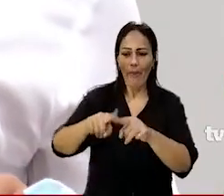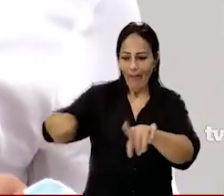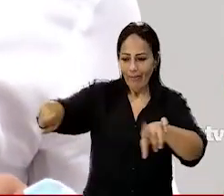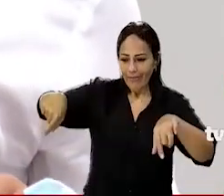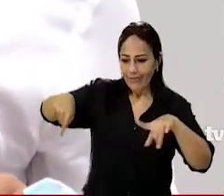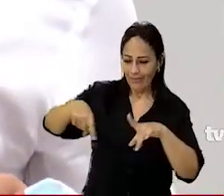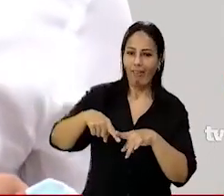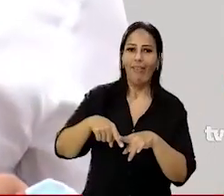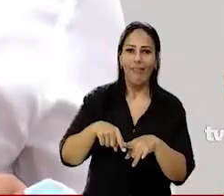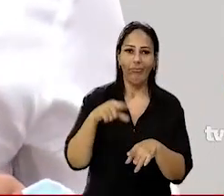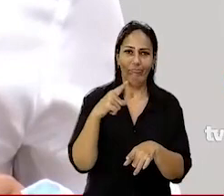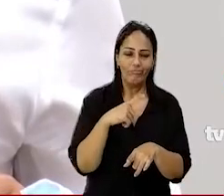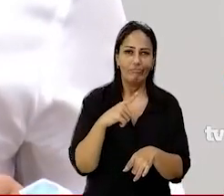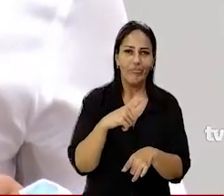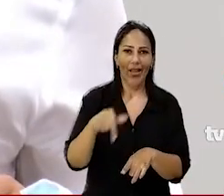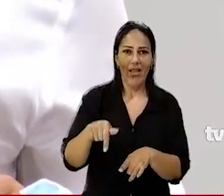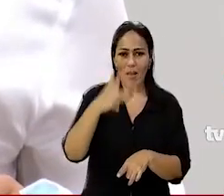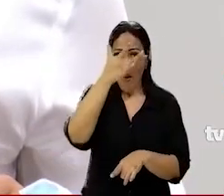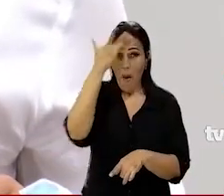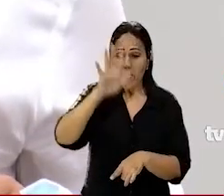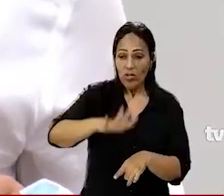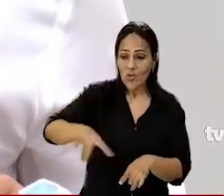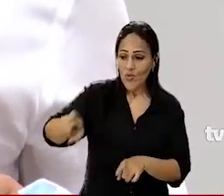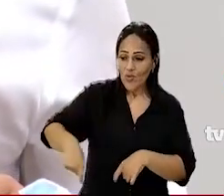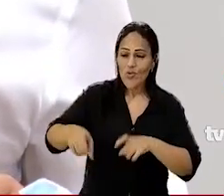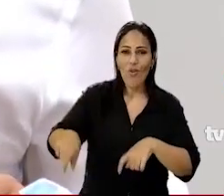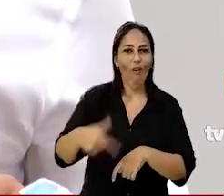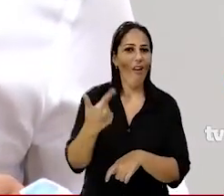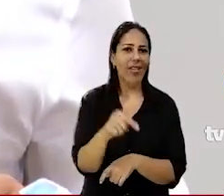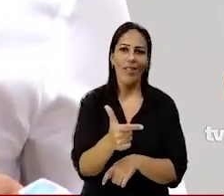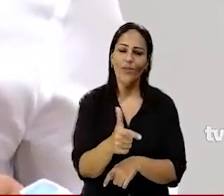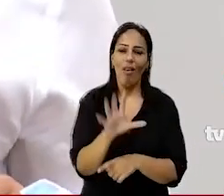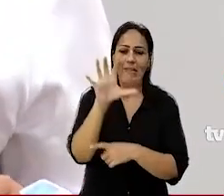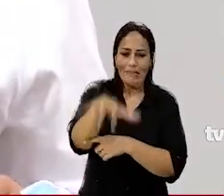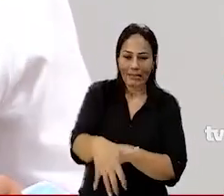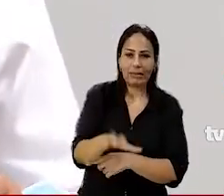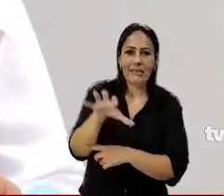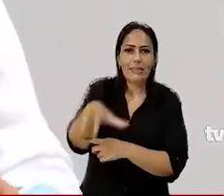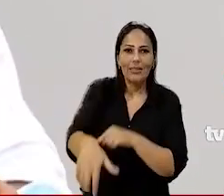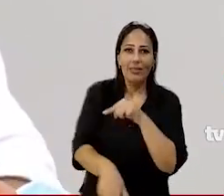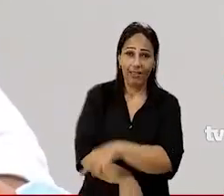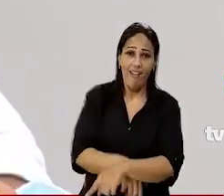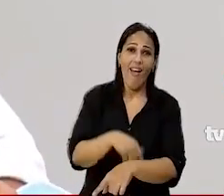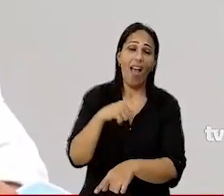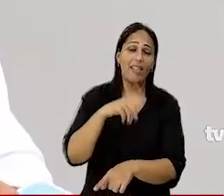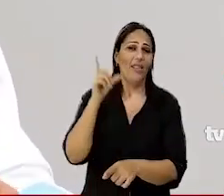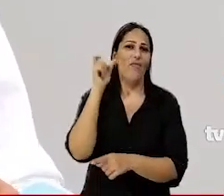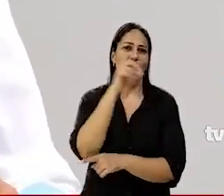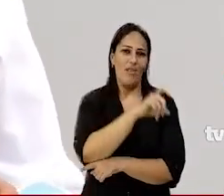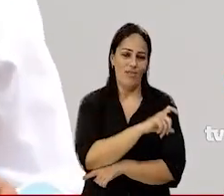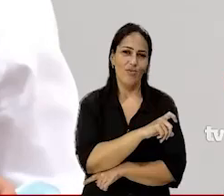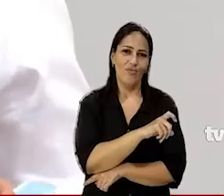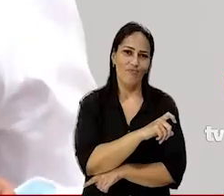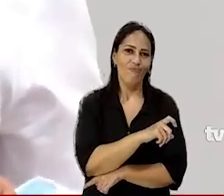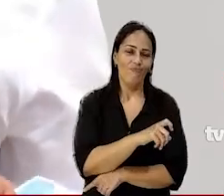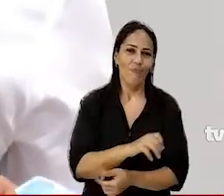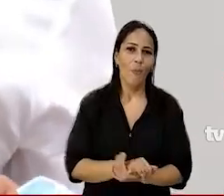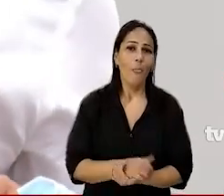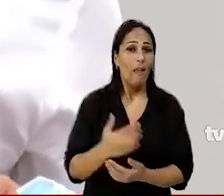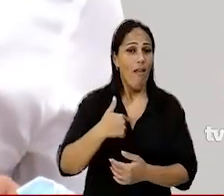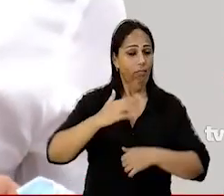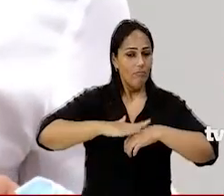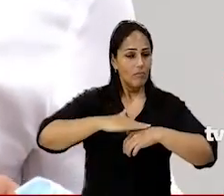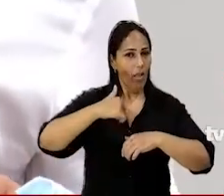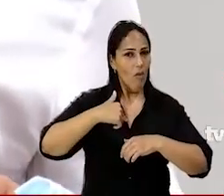produtor, o agricultor rural, ele não tem acesso ao corte de terra. E acesso muito deficitário quando tem. Então, eu,